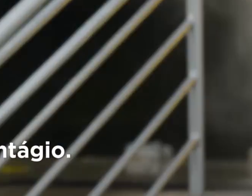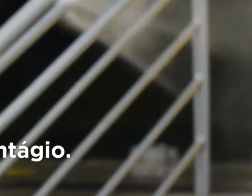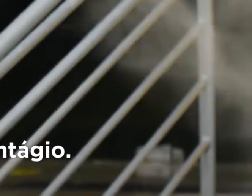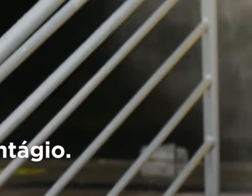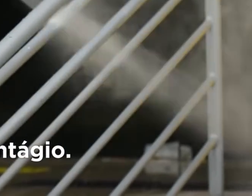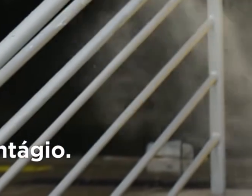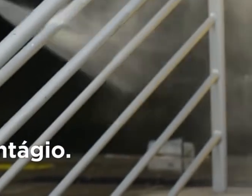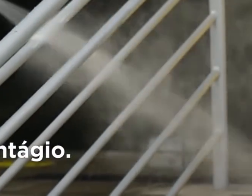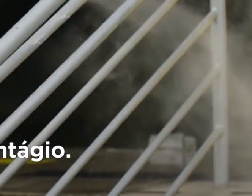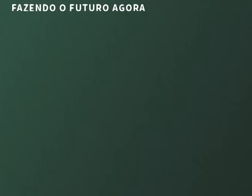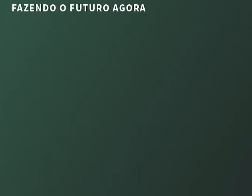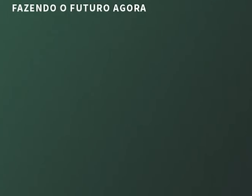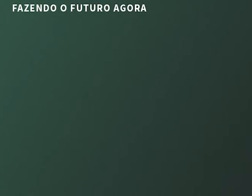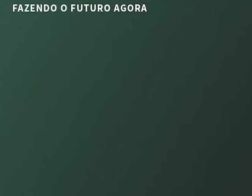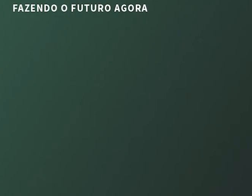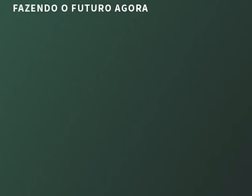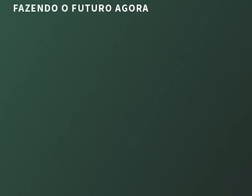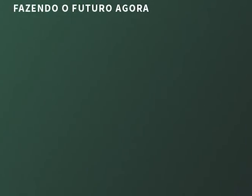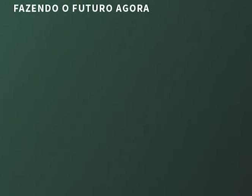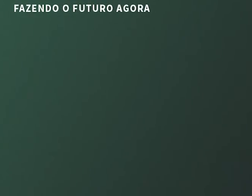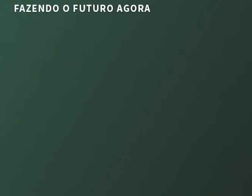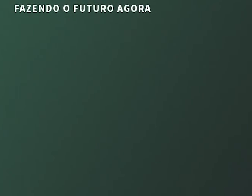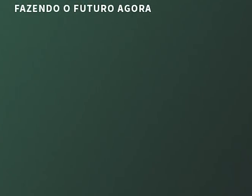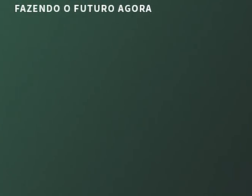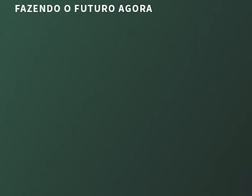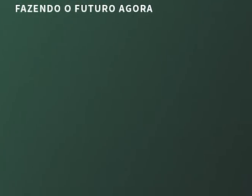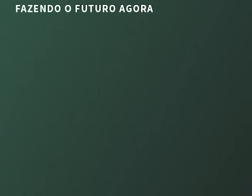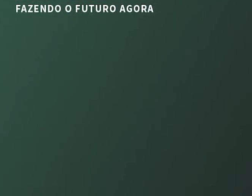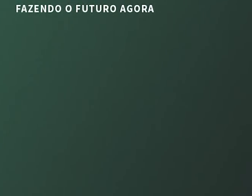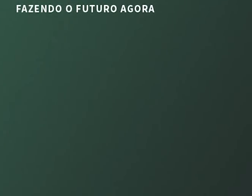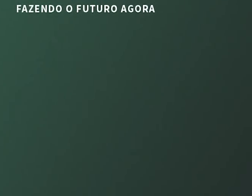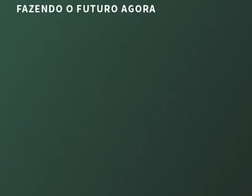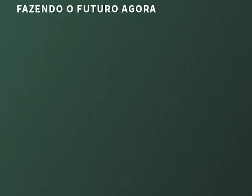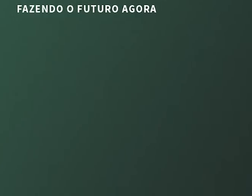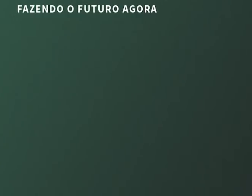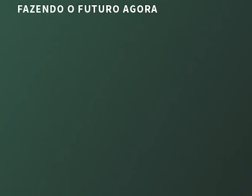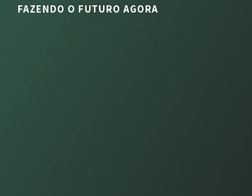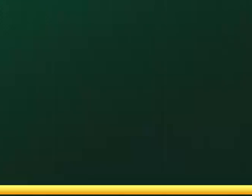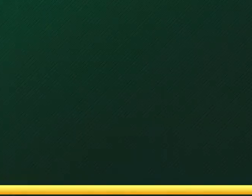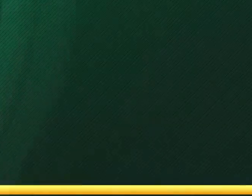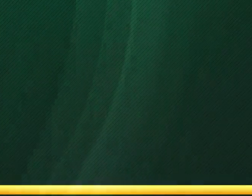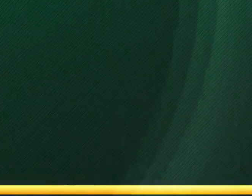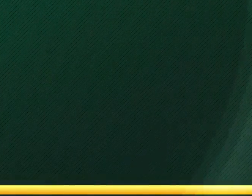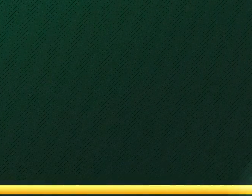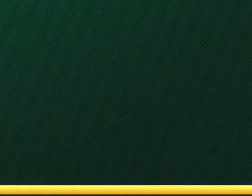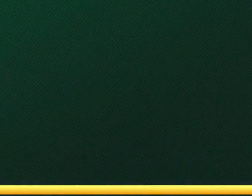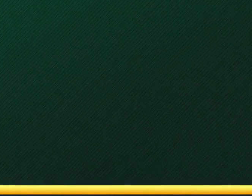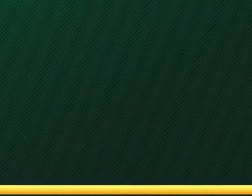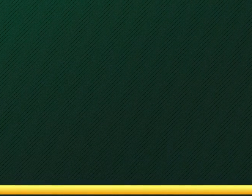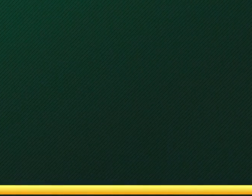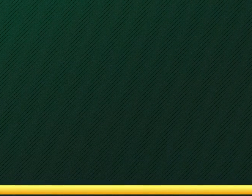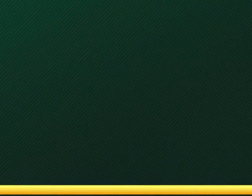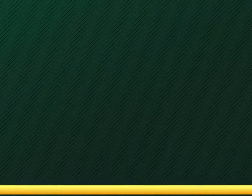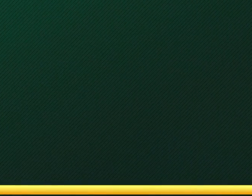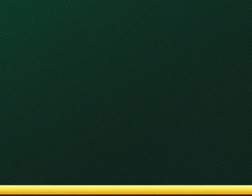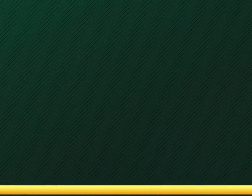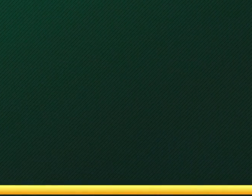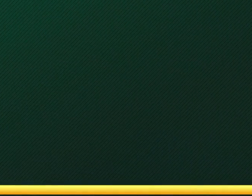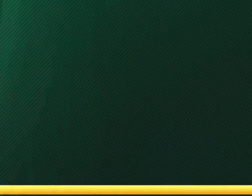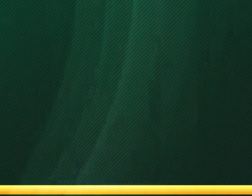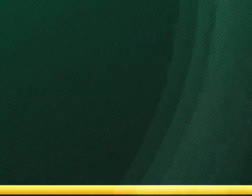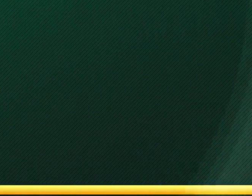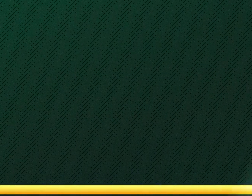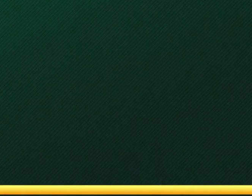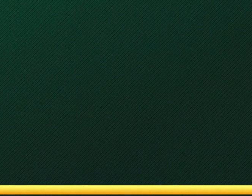riscos de contágio. Prefeitura de Caruaru, fazendo o futuro agora! Estar isolado não significa estar